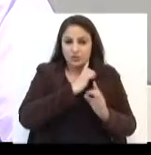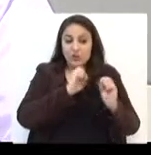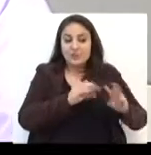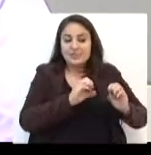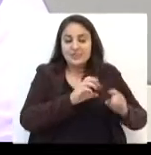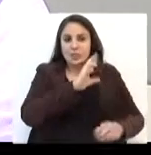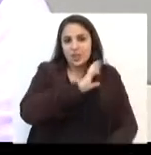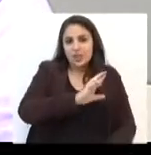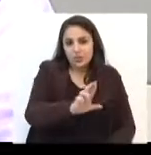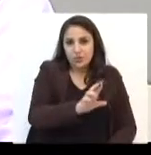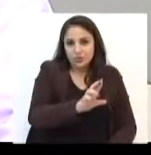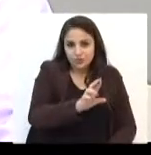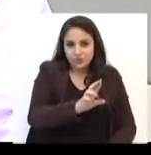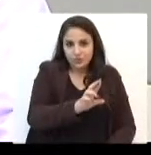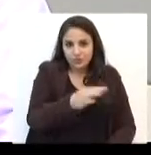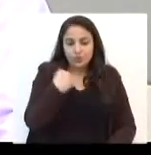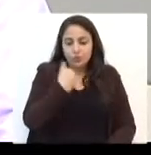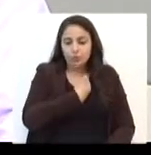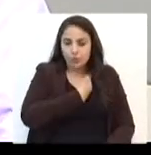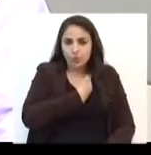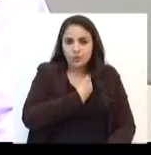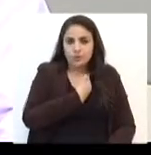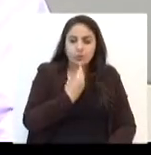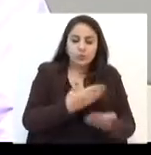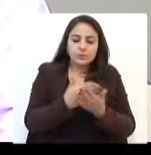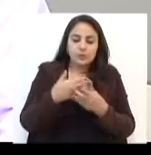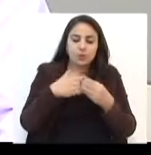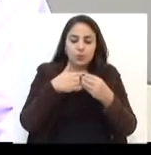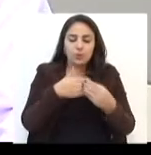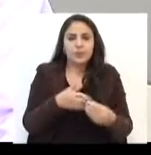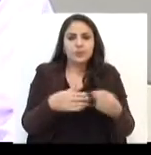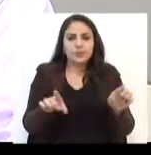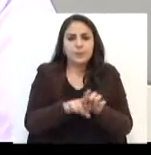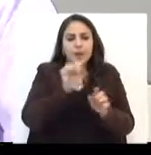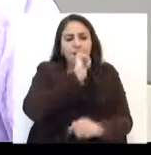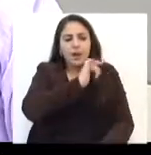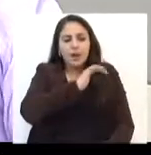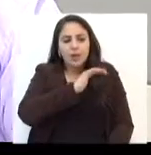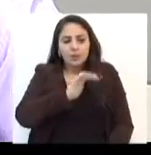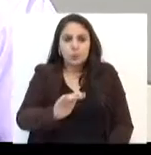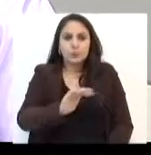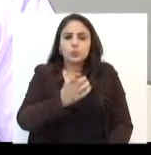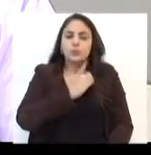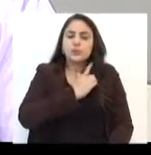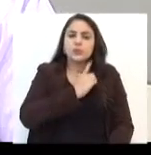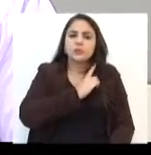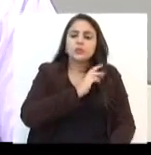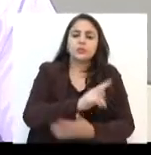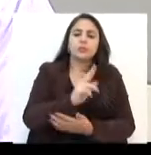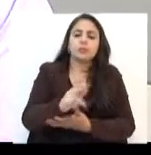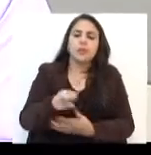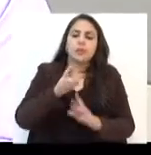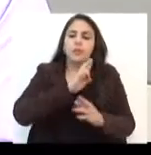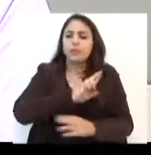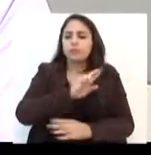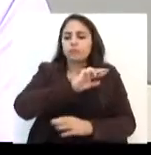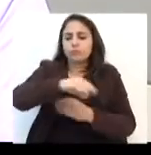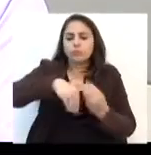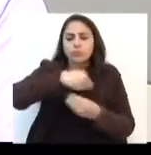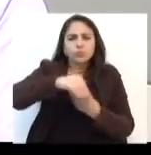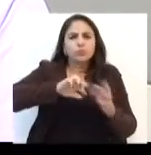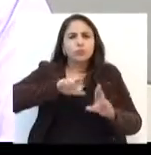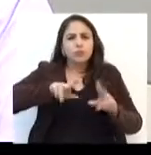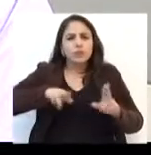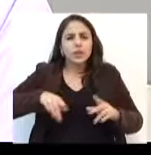um ensinamento religioso. Porque nós acabamos acompanhando alunos, né, que tinham diversas religiões,